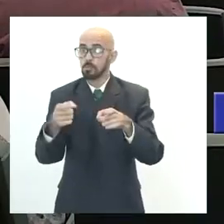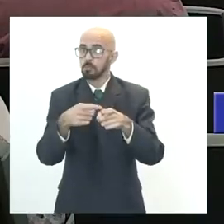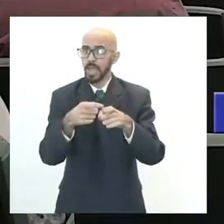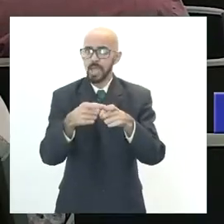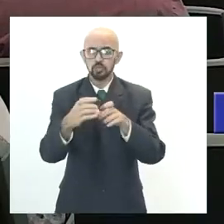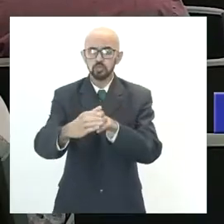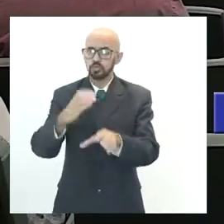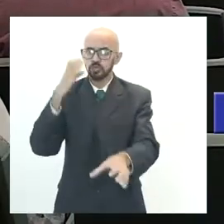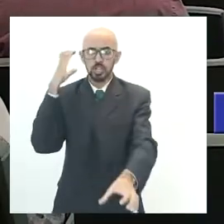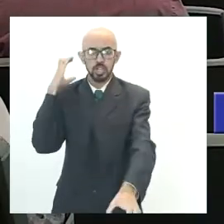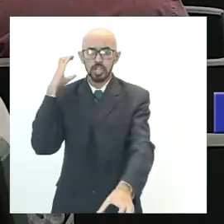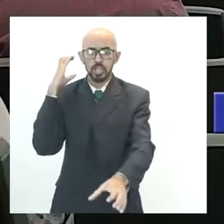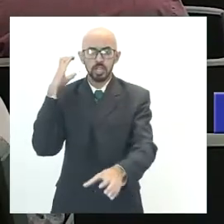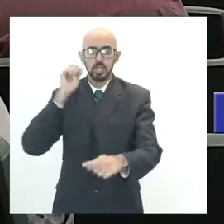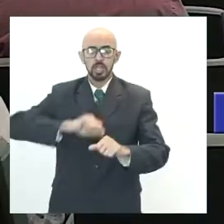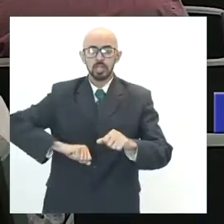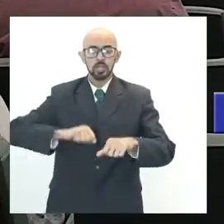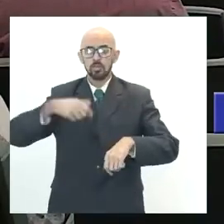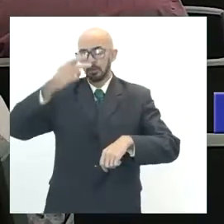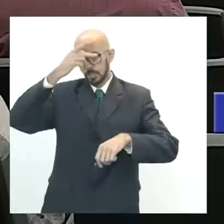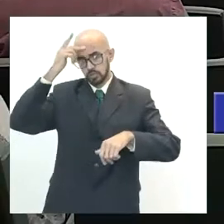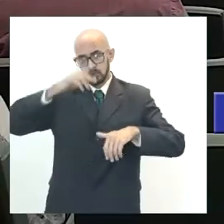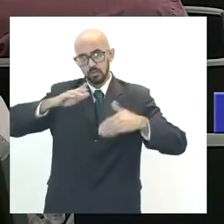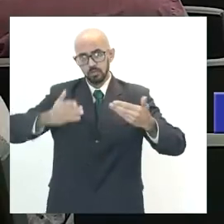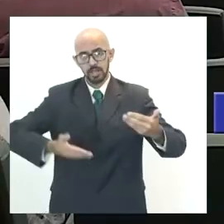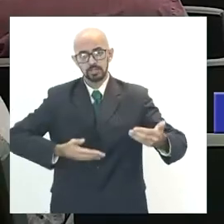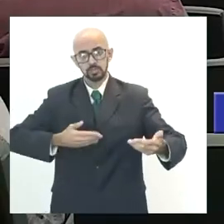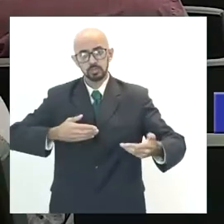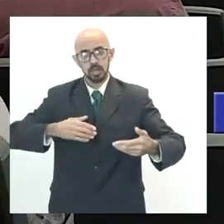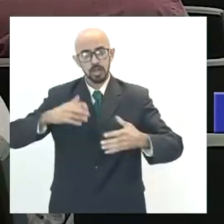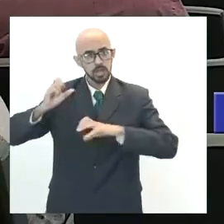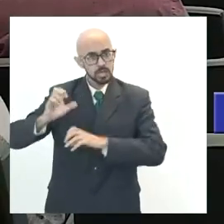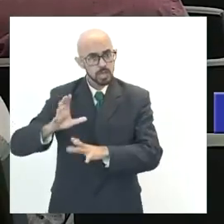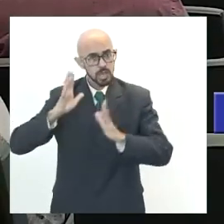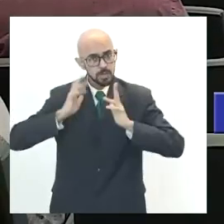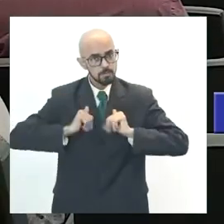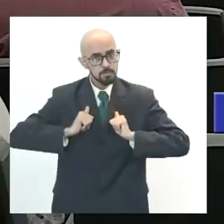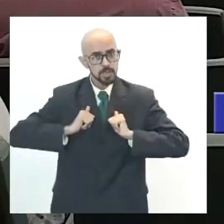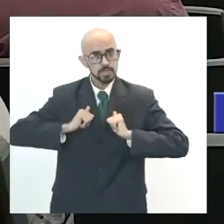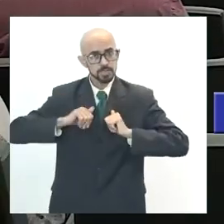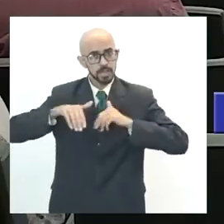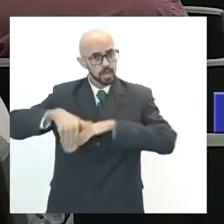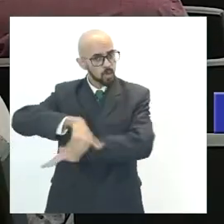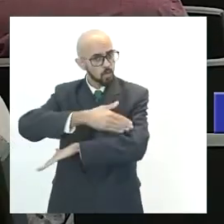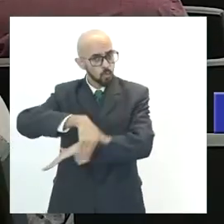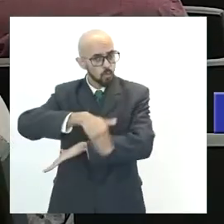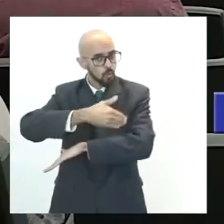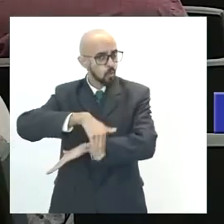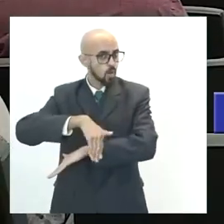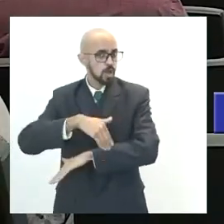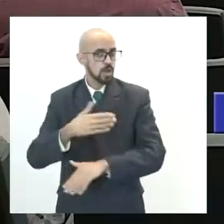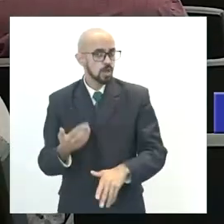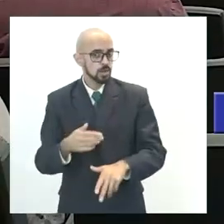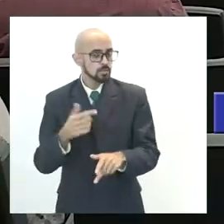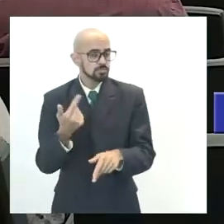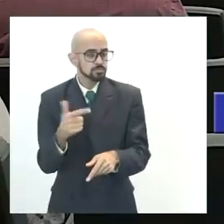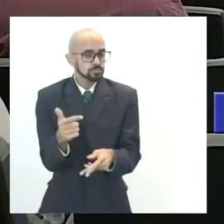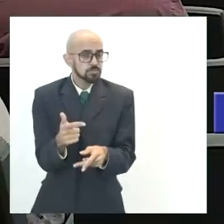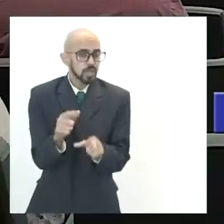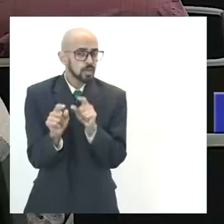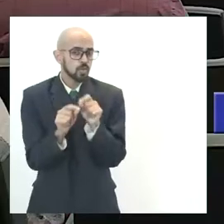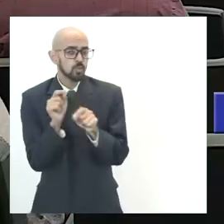engenheiro é um trabalhador o sujeito que faz a faxina na rua é um trabalhador não existe definição de classe